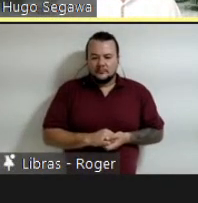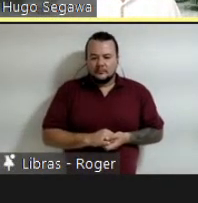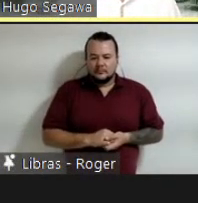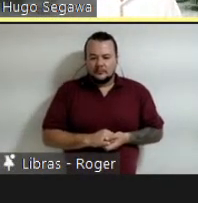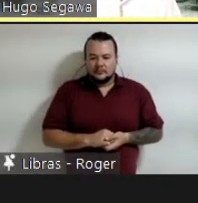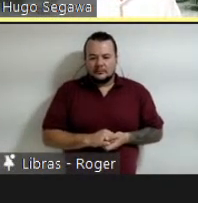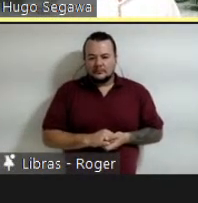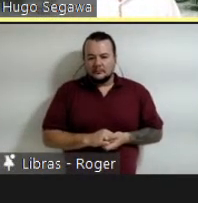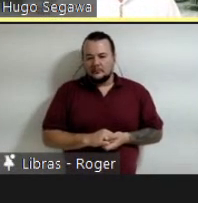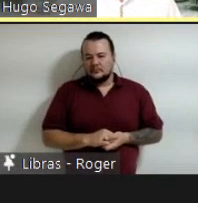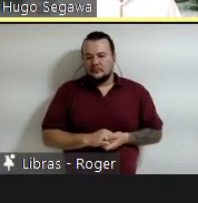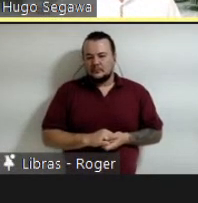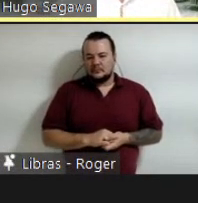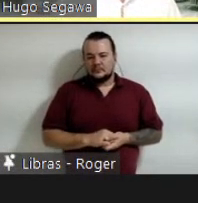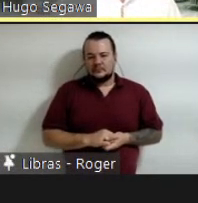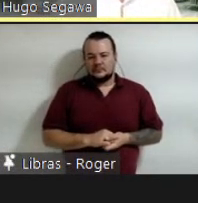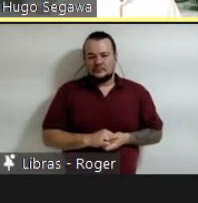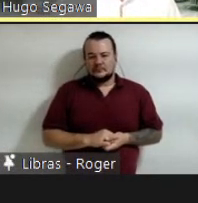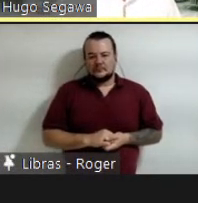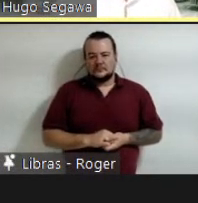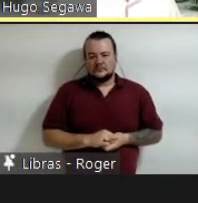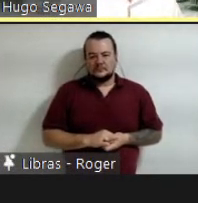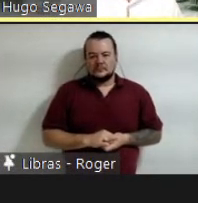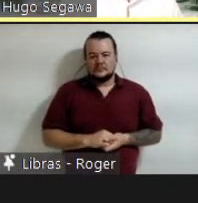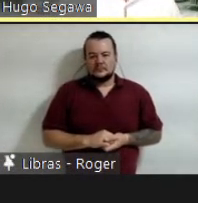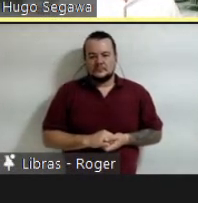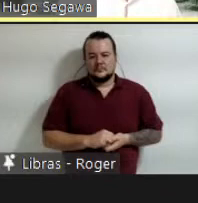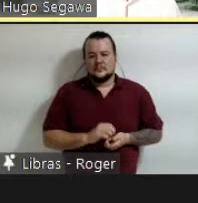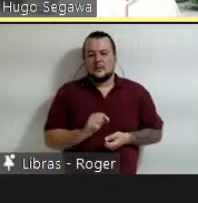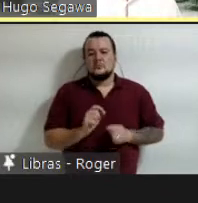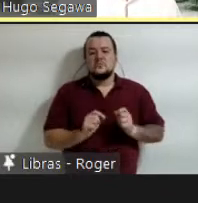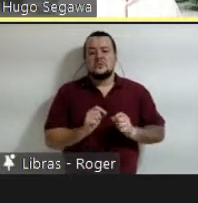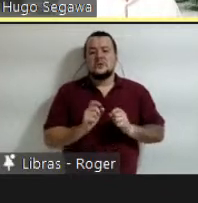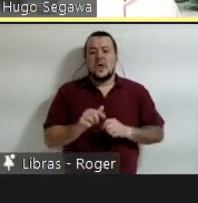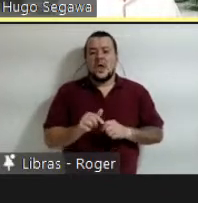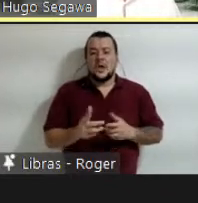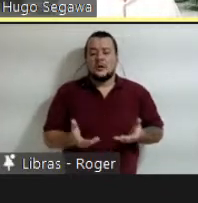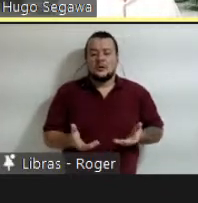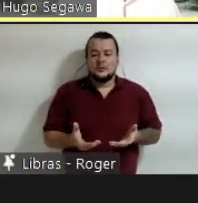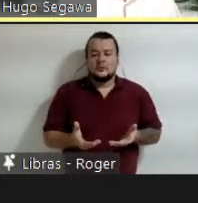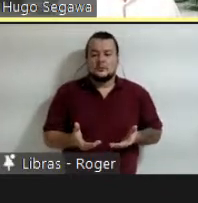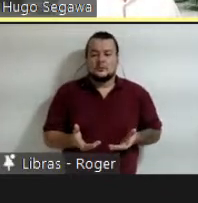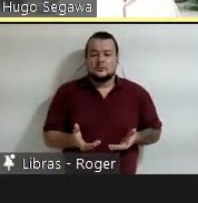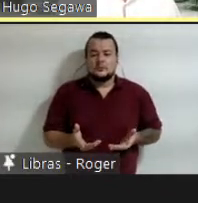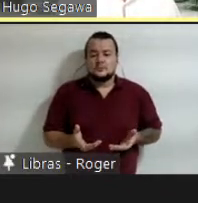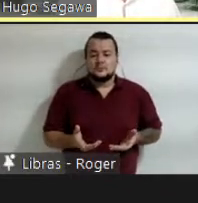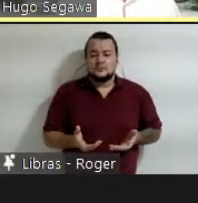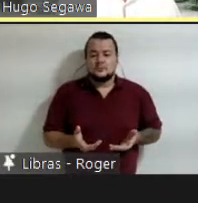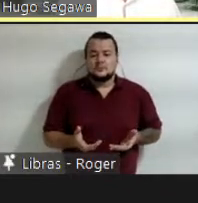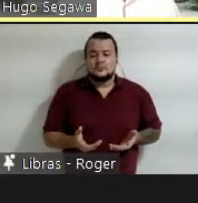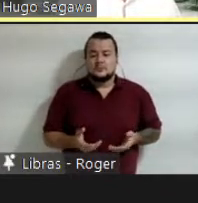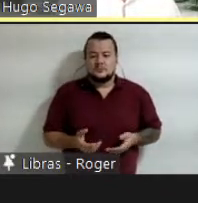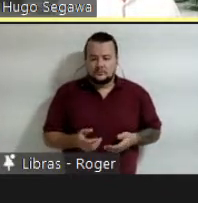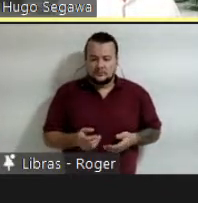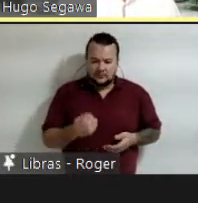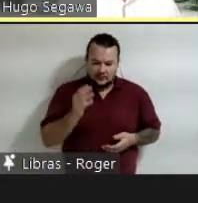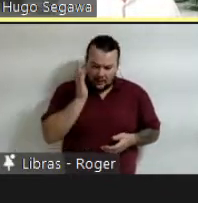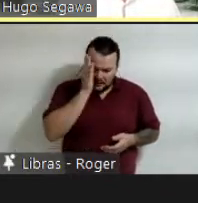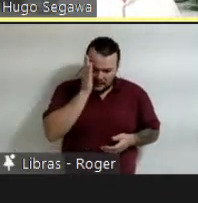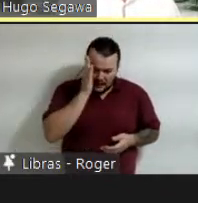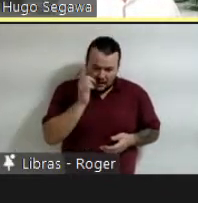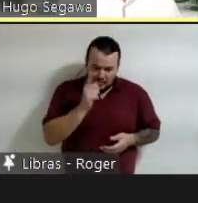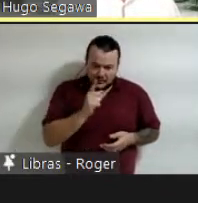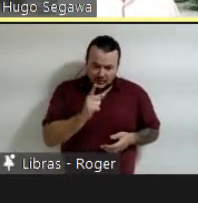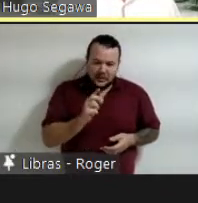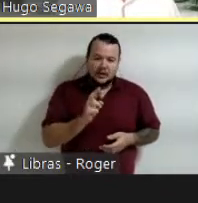Olha, então o que é isso? O que é isso? Quem já andou em Los Angeles sabe que isso aqui é um restaurante que está lá no aeroporto